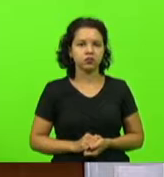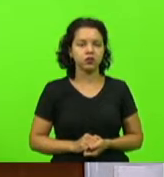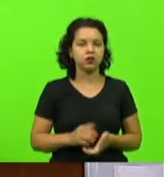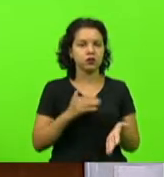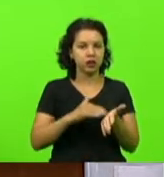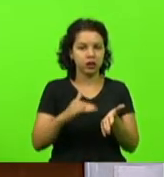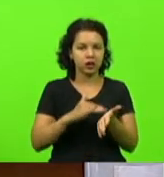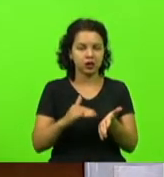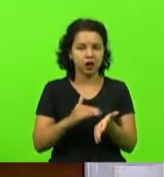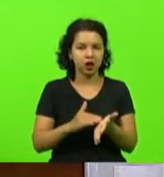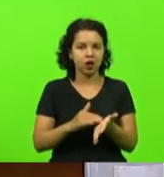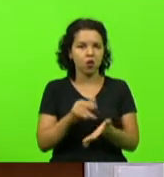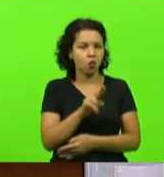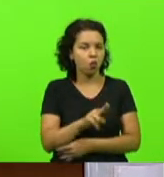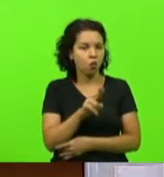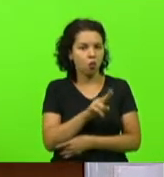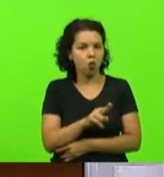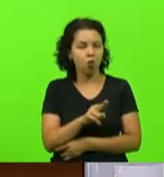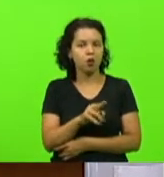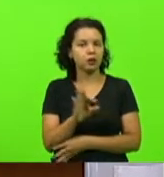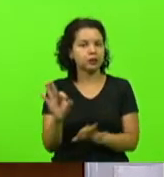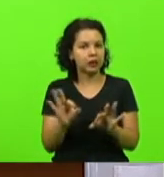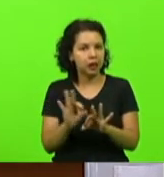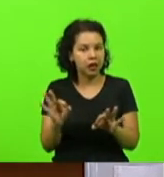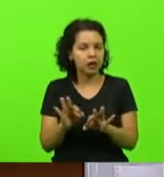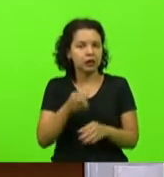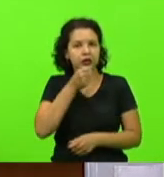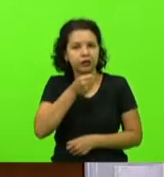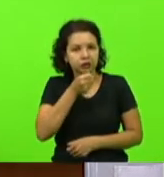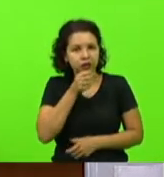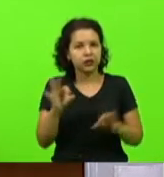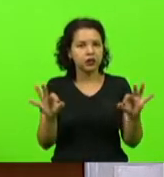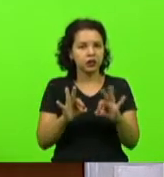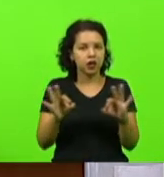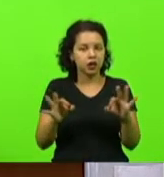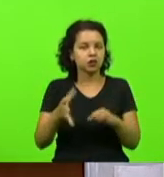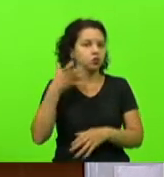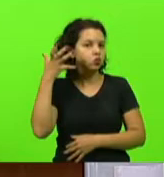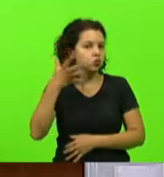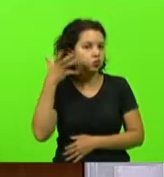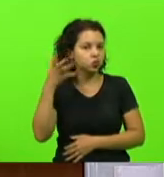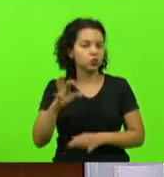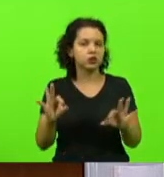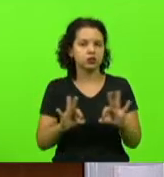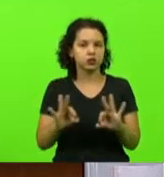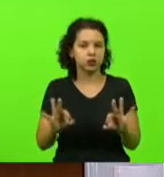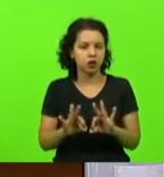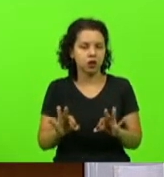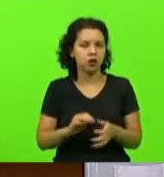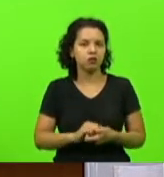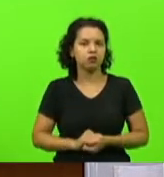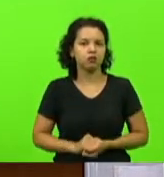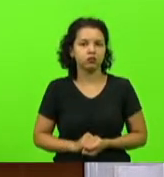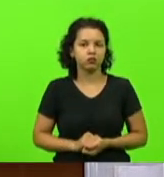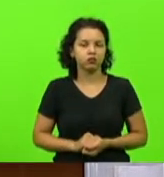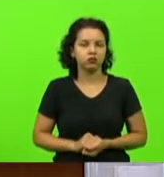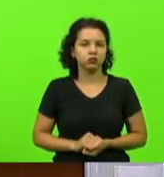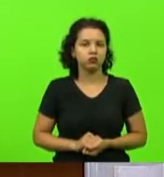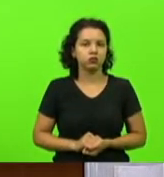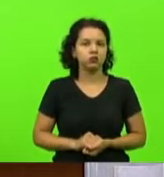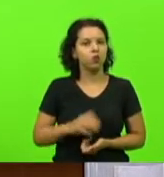nem usou da palavra. Ele não deu entrevista, não discursou. Está convocado, eu não entendo, até acho que é um grande engano